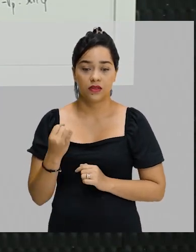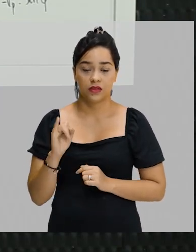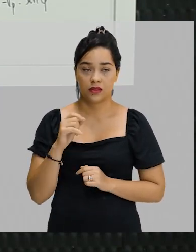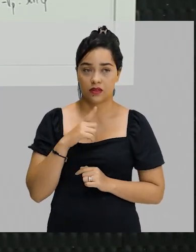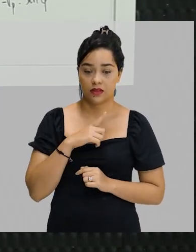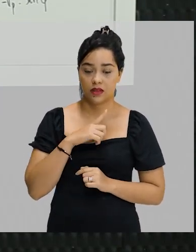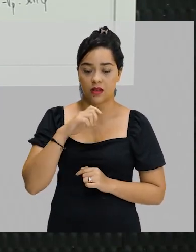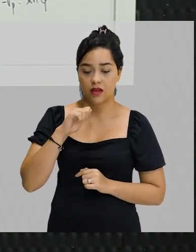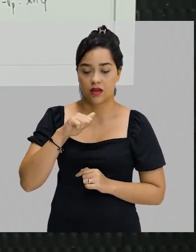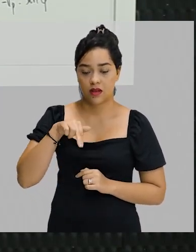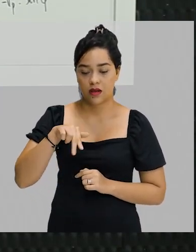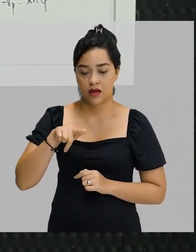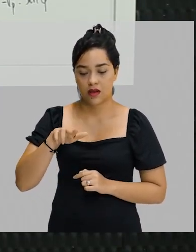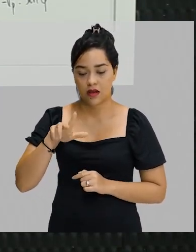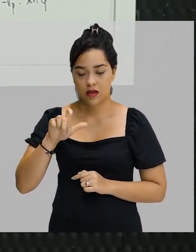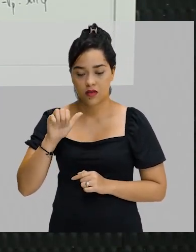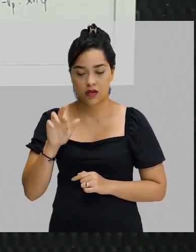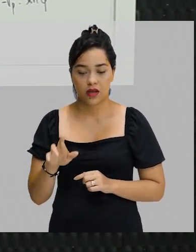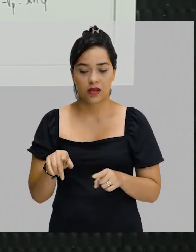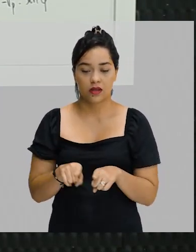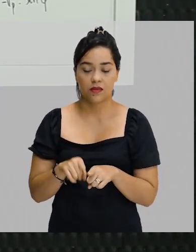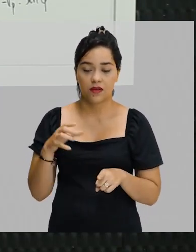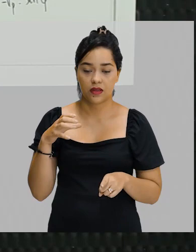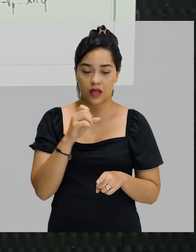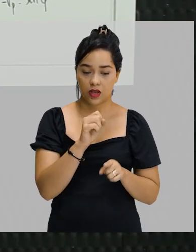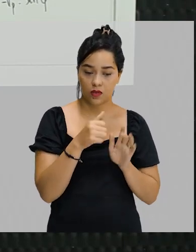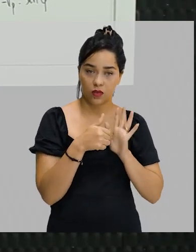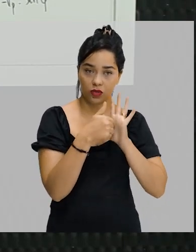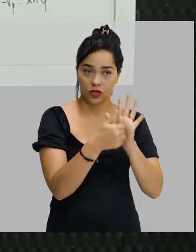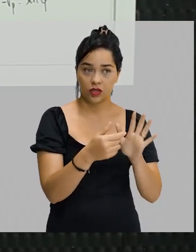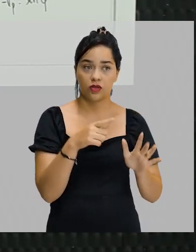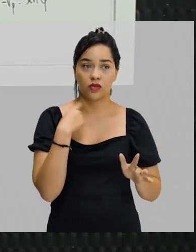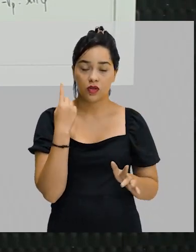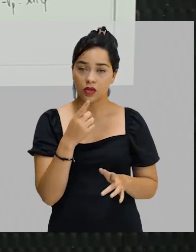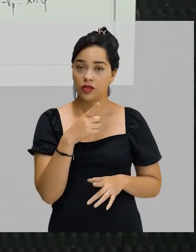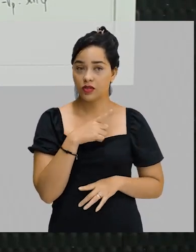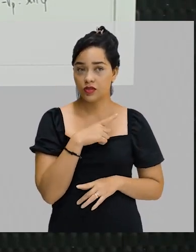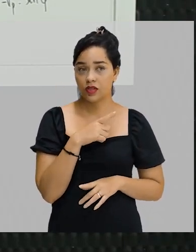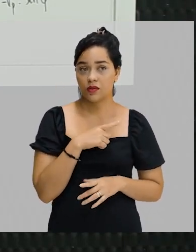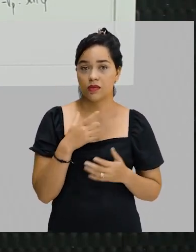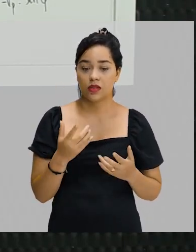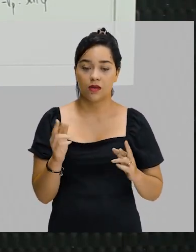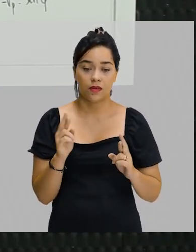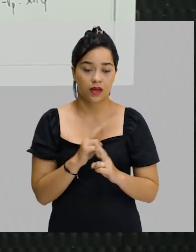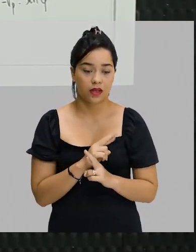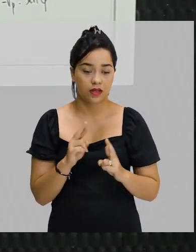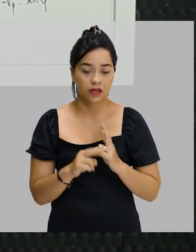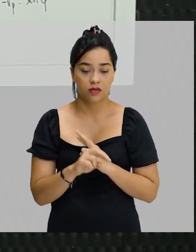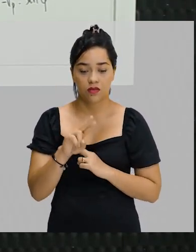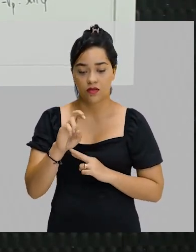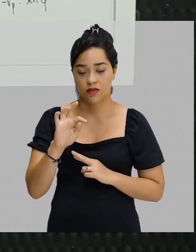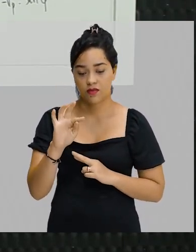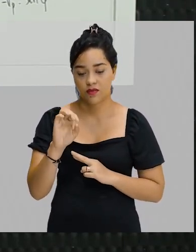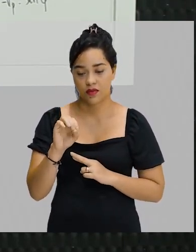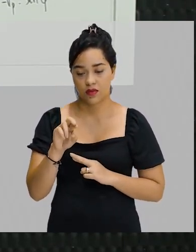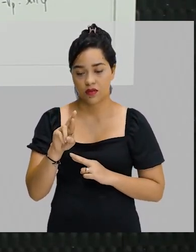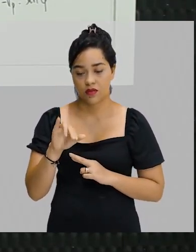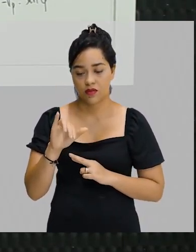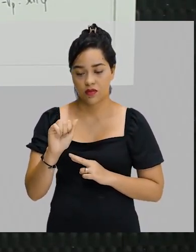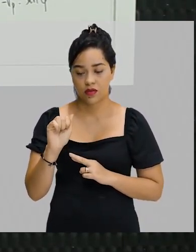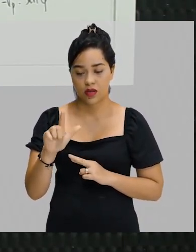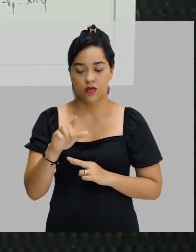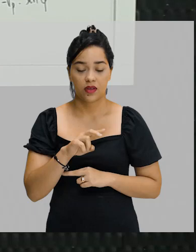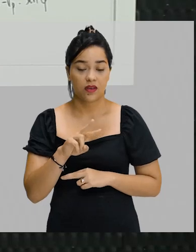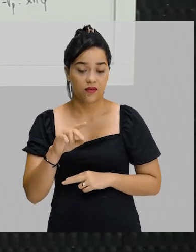abertura angular e a velocidade apontando para cá, então nós temos aí uma relação vetorial, tá ok? Que vai